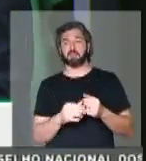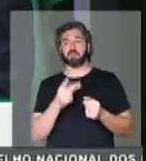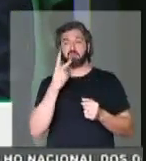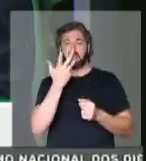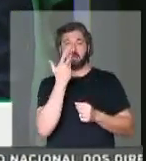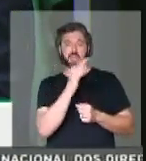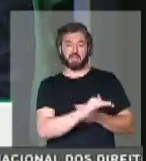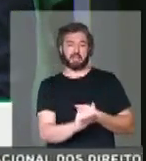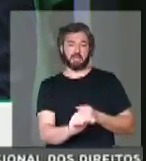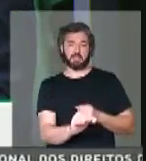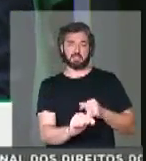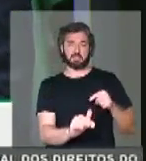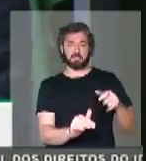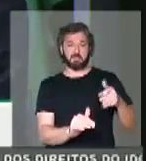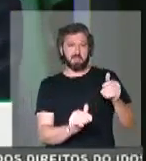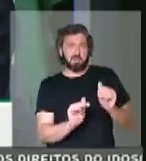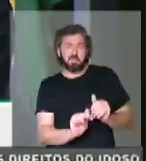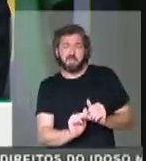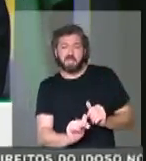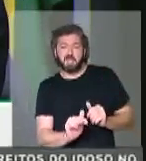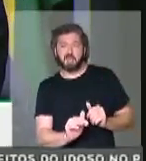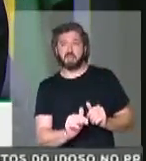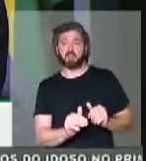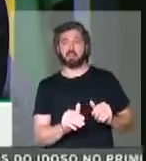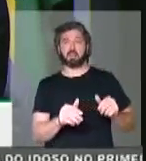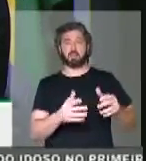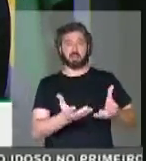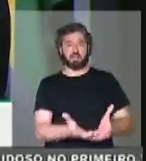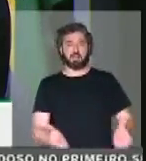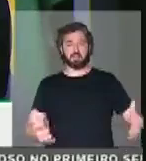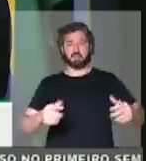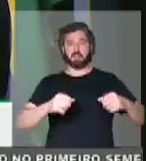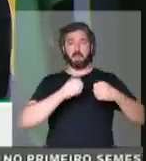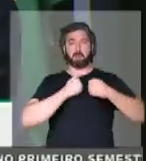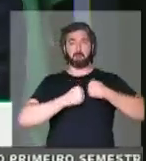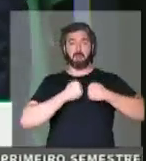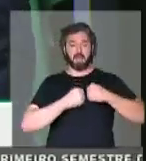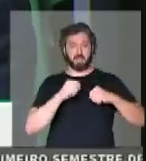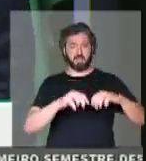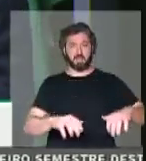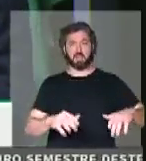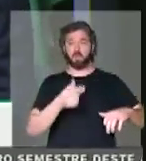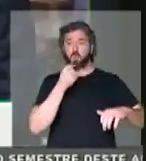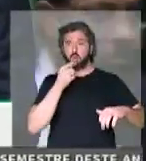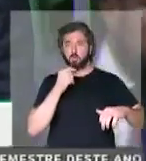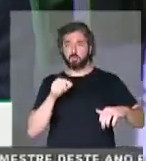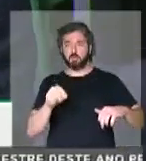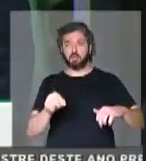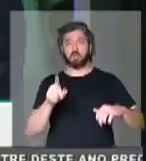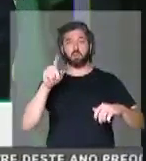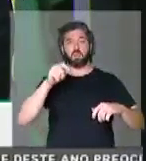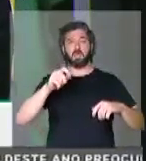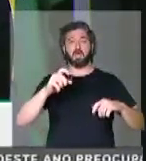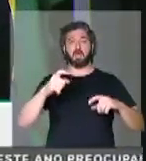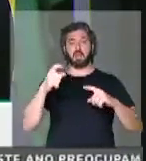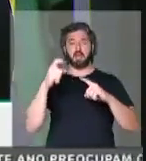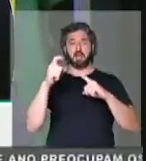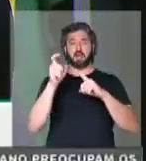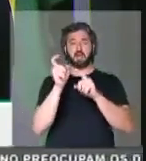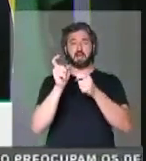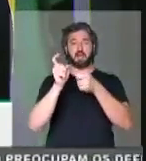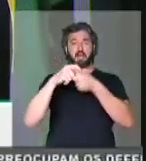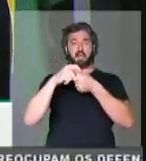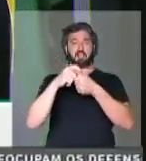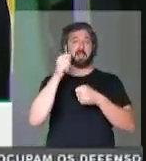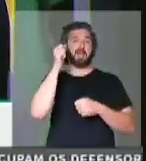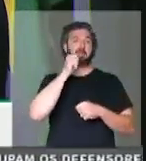Coloca criancinhas ainda pequenininhas na banheira e diz ao meninozinho que ele é o cadeadinho e a meninazinha que